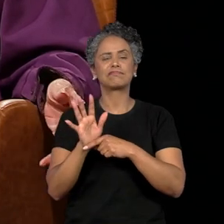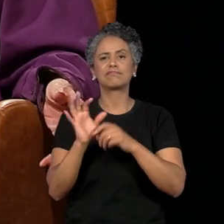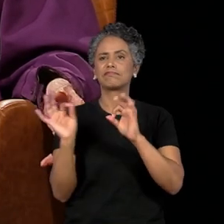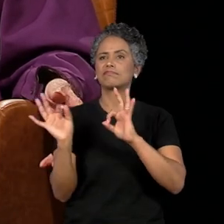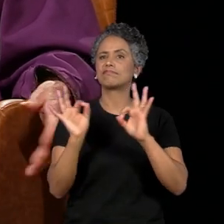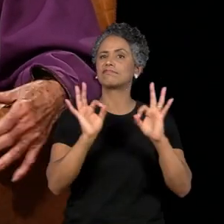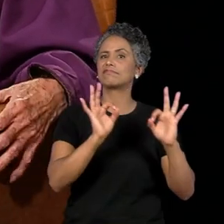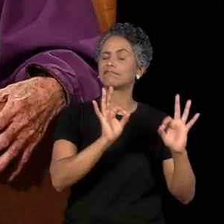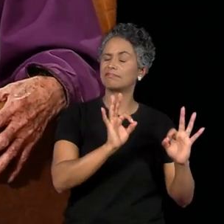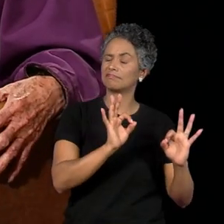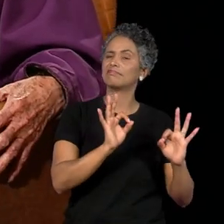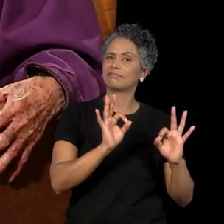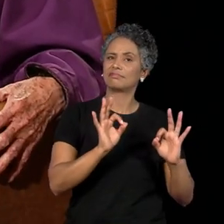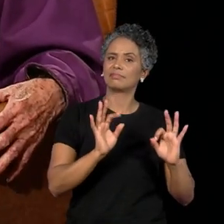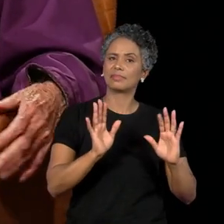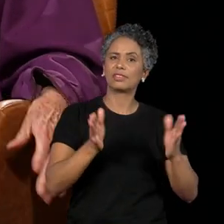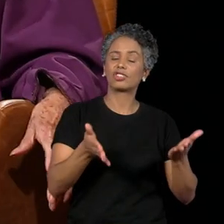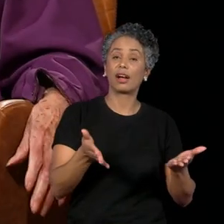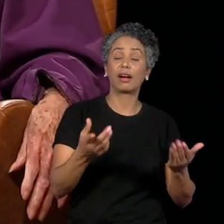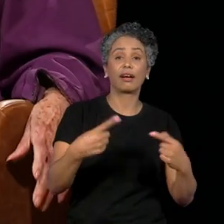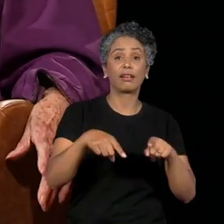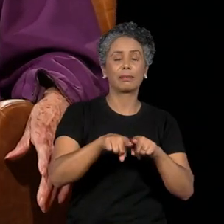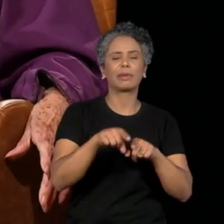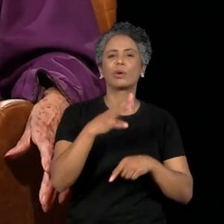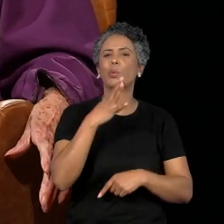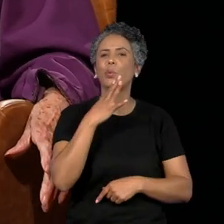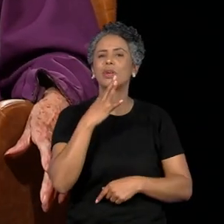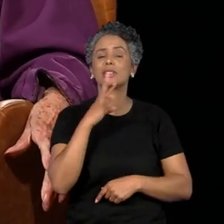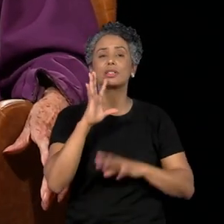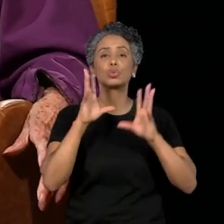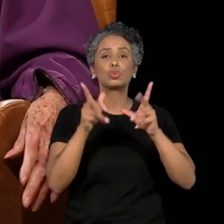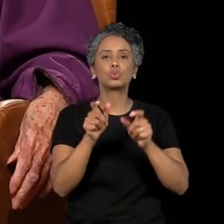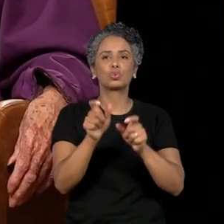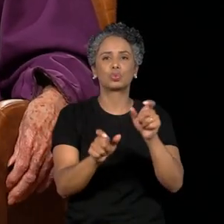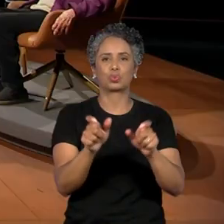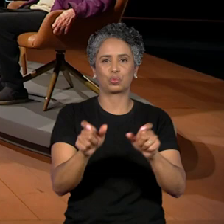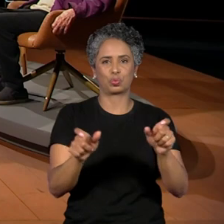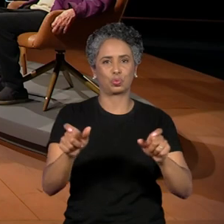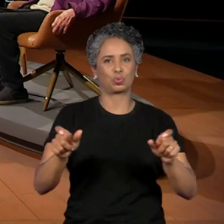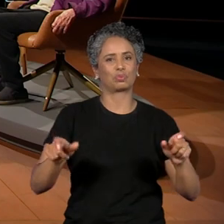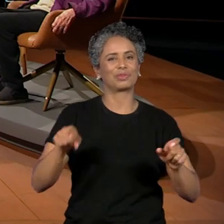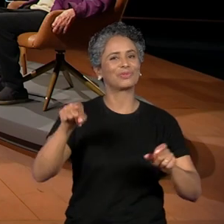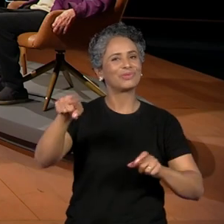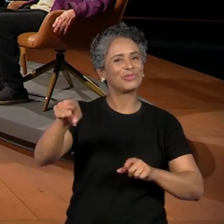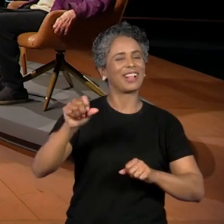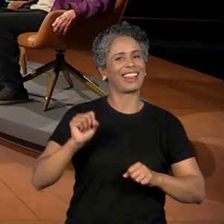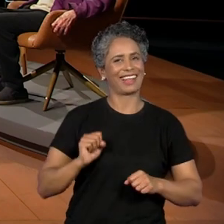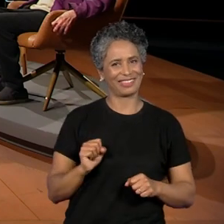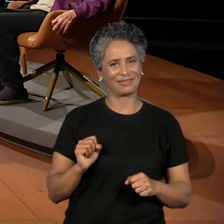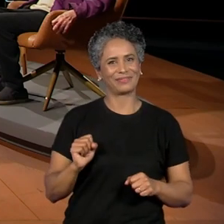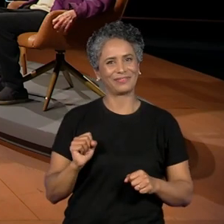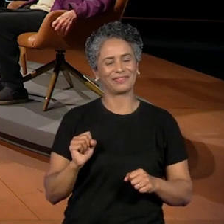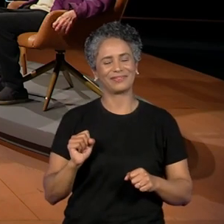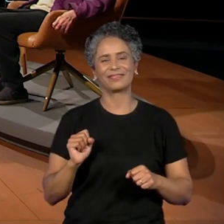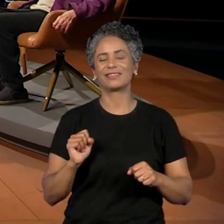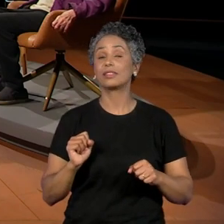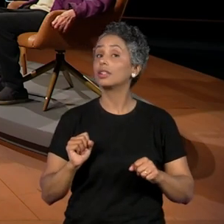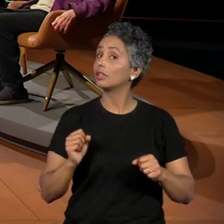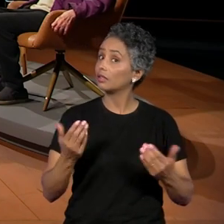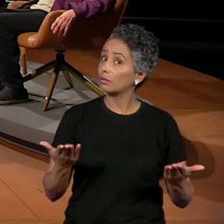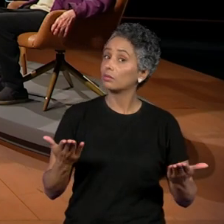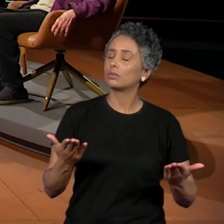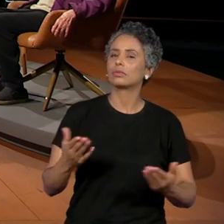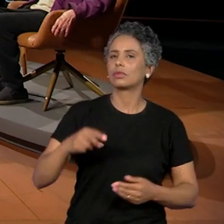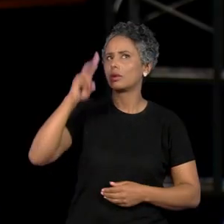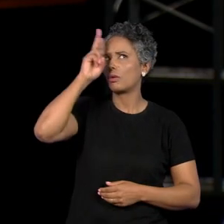antes dos 18 anos. Eu conheci toda uma gama na época áurea do cinema